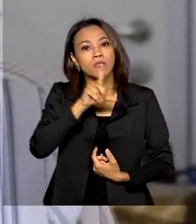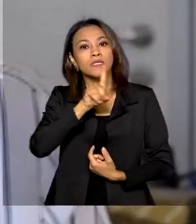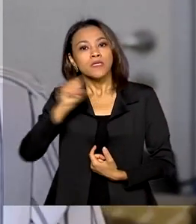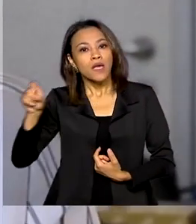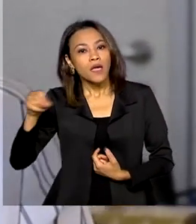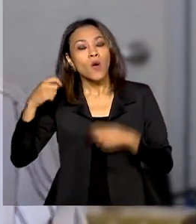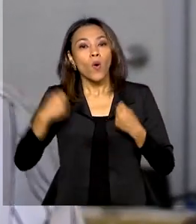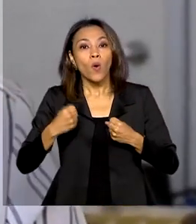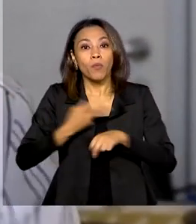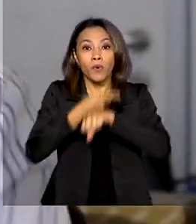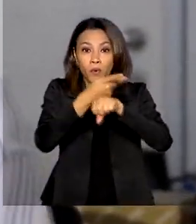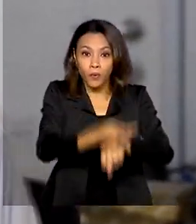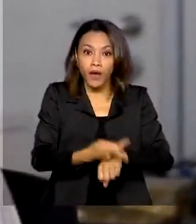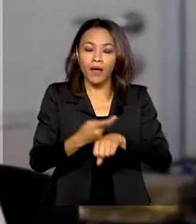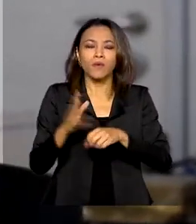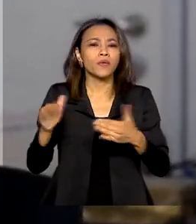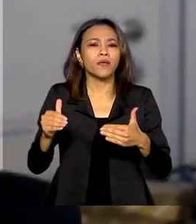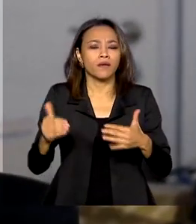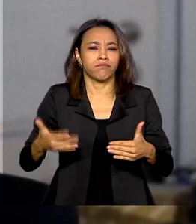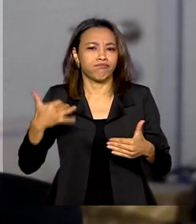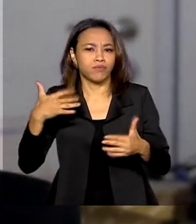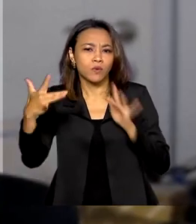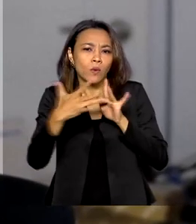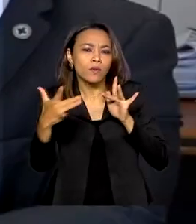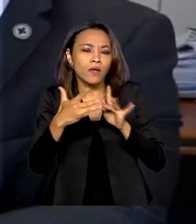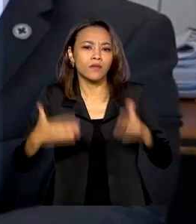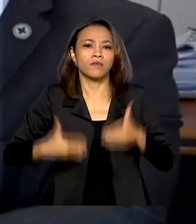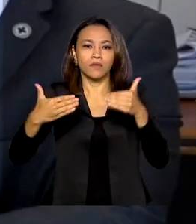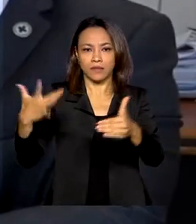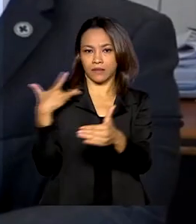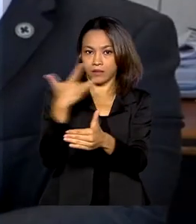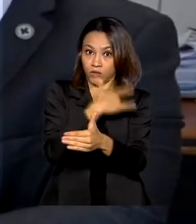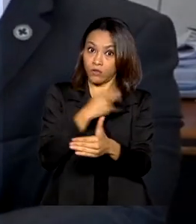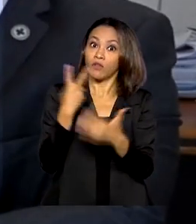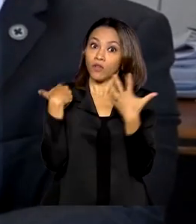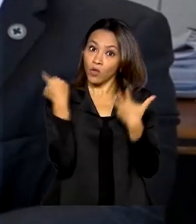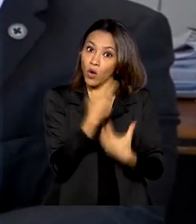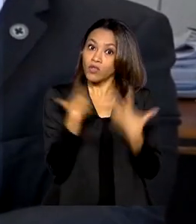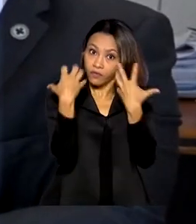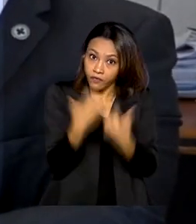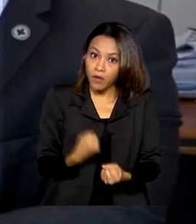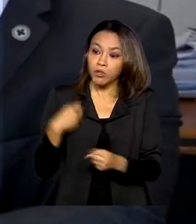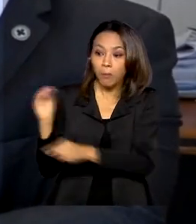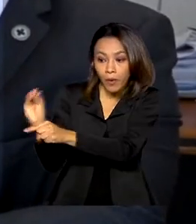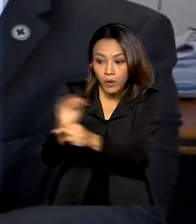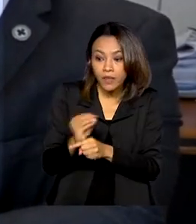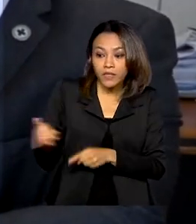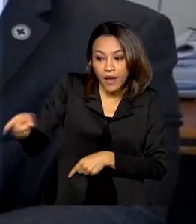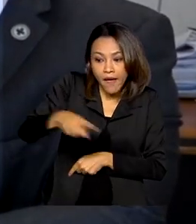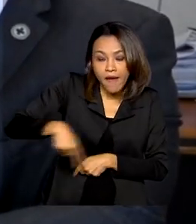canais do Ministério da Saúde. Nós vamos proteger essas pessoas como nunca antes foram protegidas no Brasil.